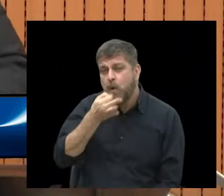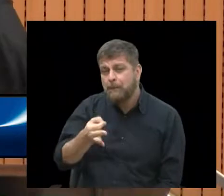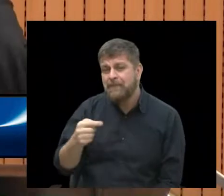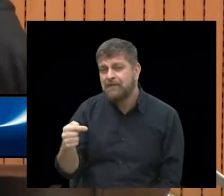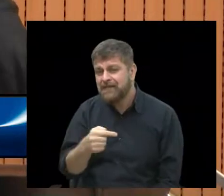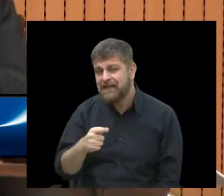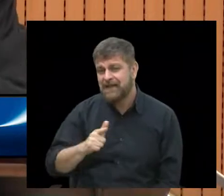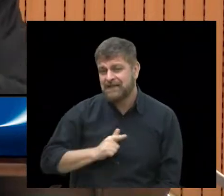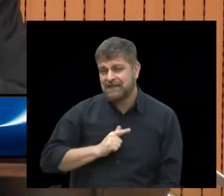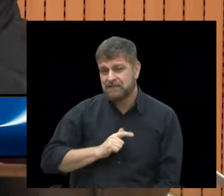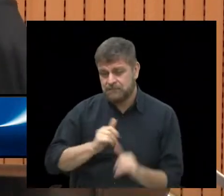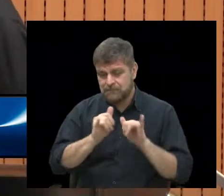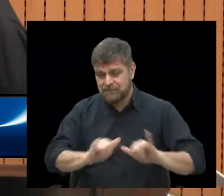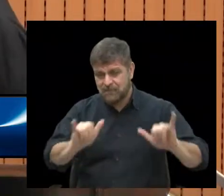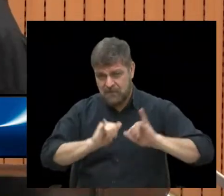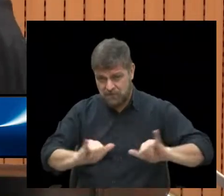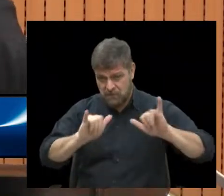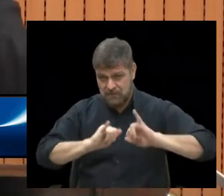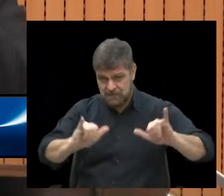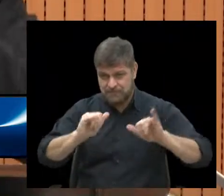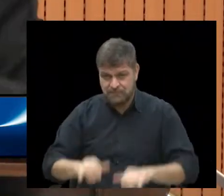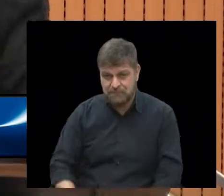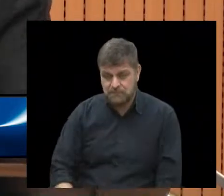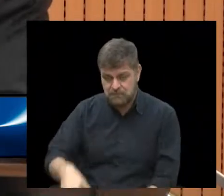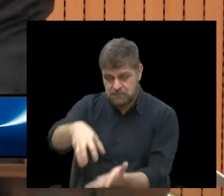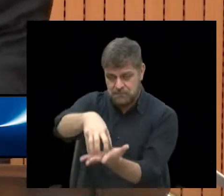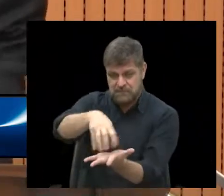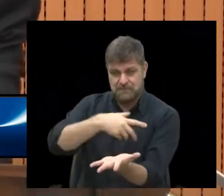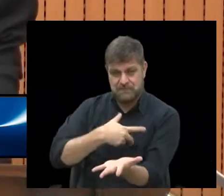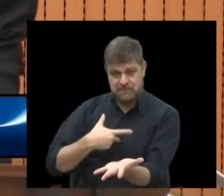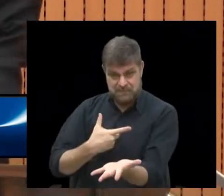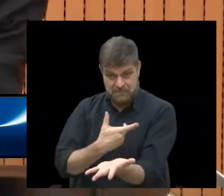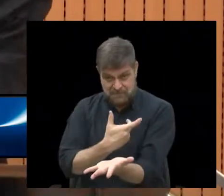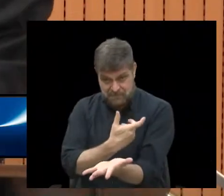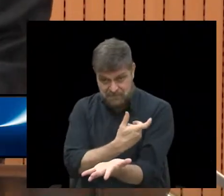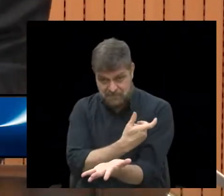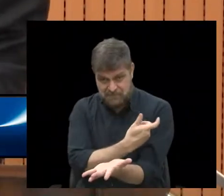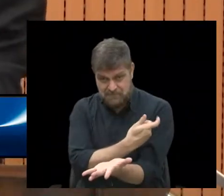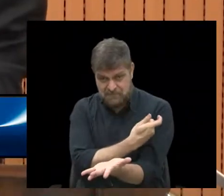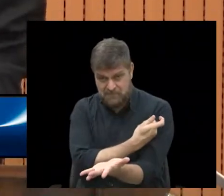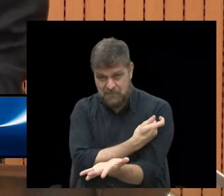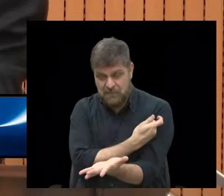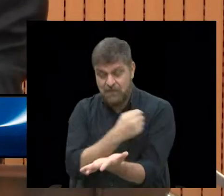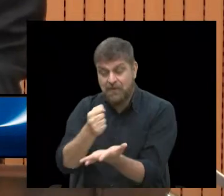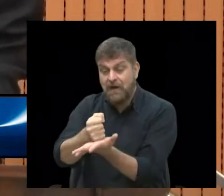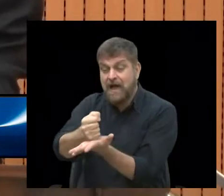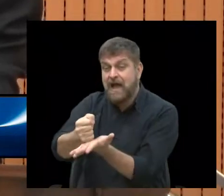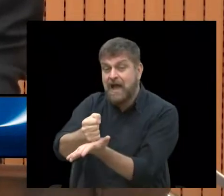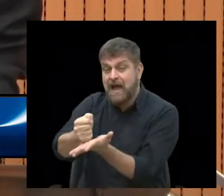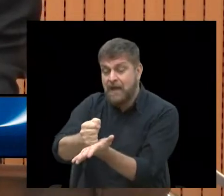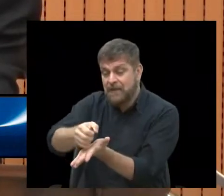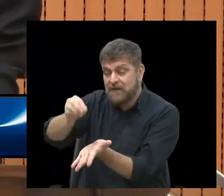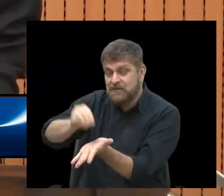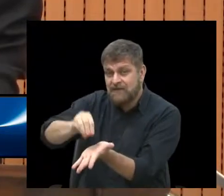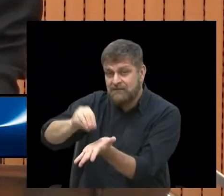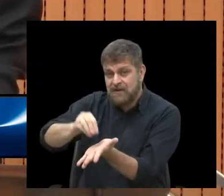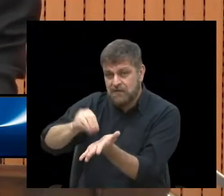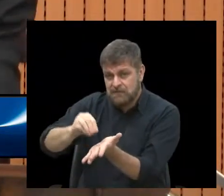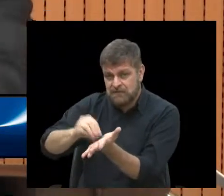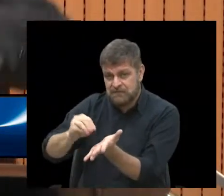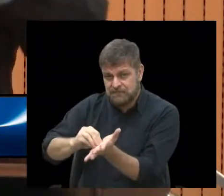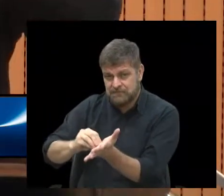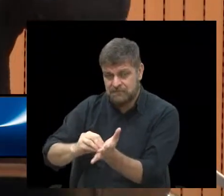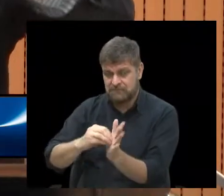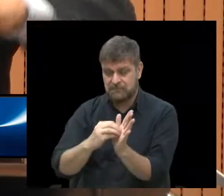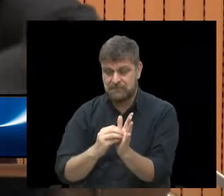que a divulgação nos centros de saúde dos medicamentos que estão em falta,